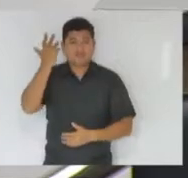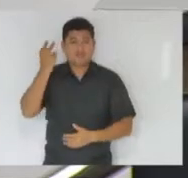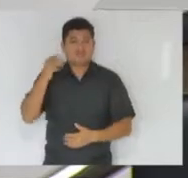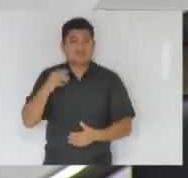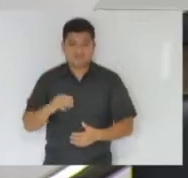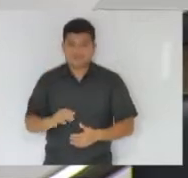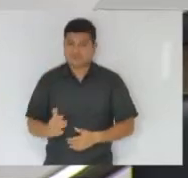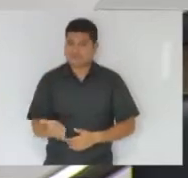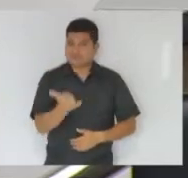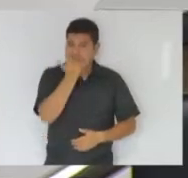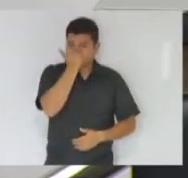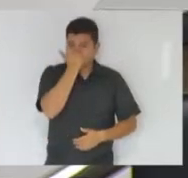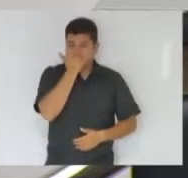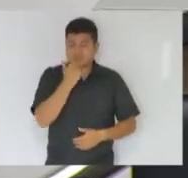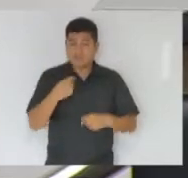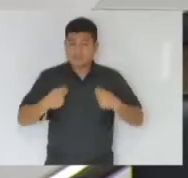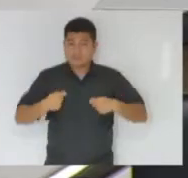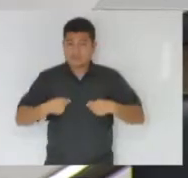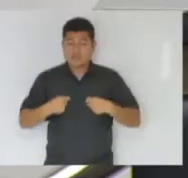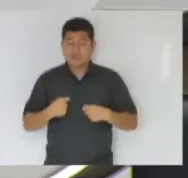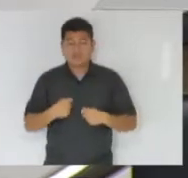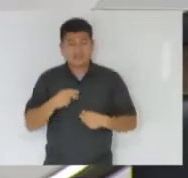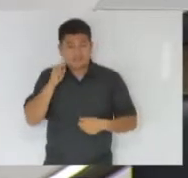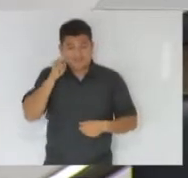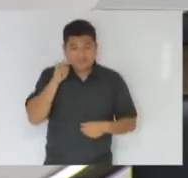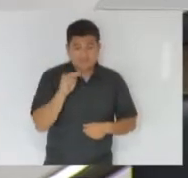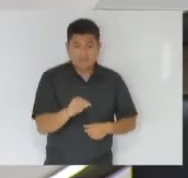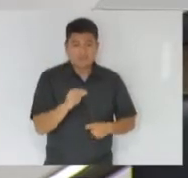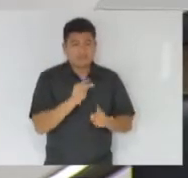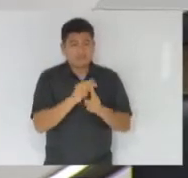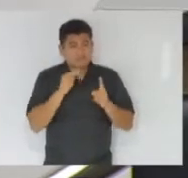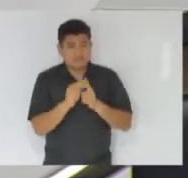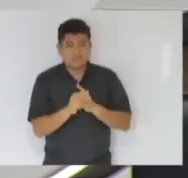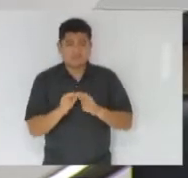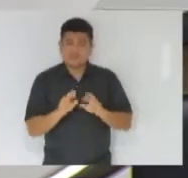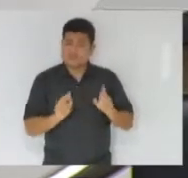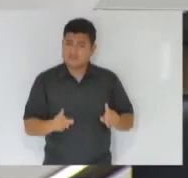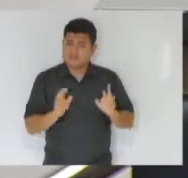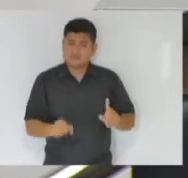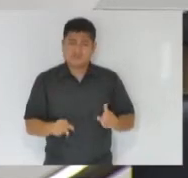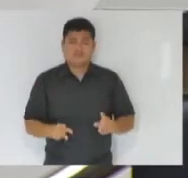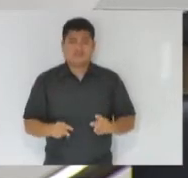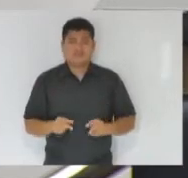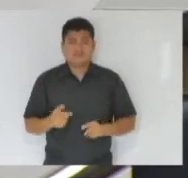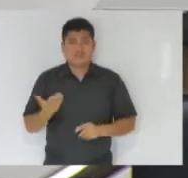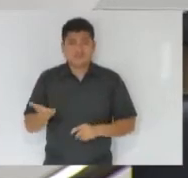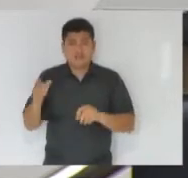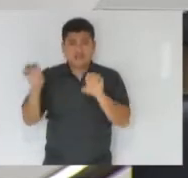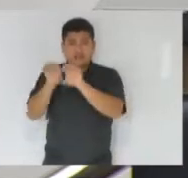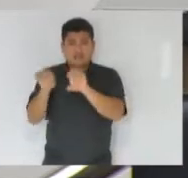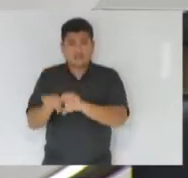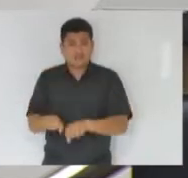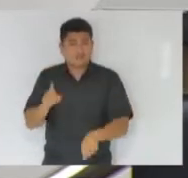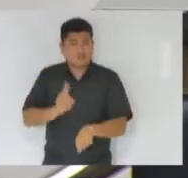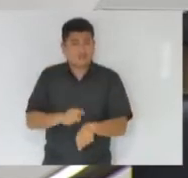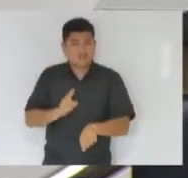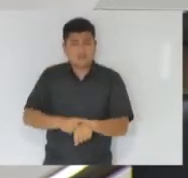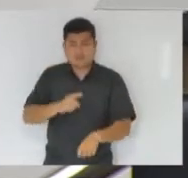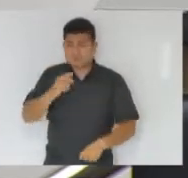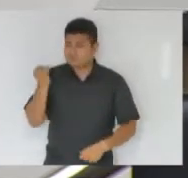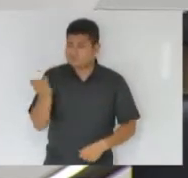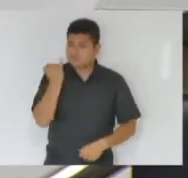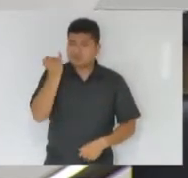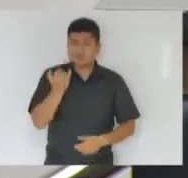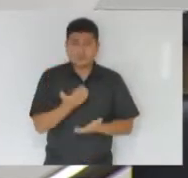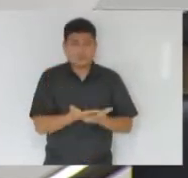precisa realmente ter um olhar diferenciado, ter uma estrutura. E ali foi um momento histórico para os jovens que eles